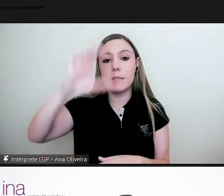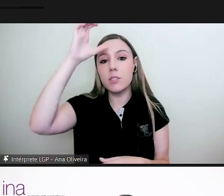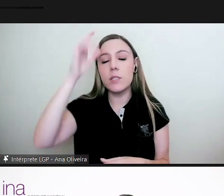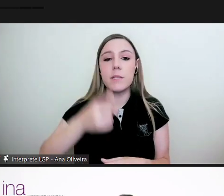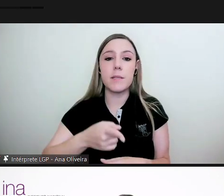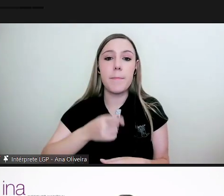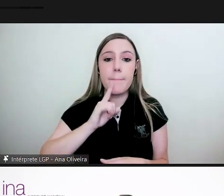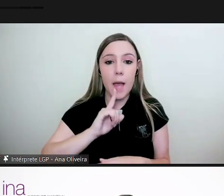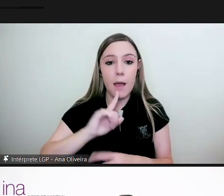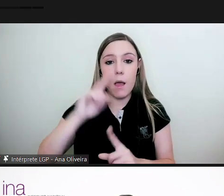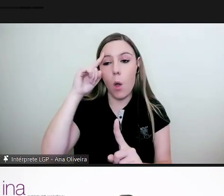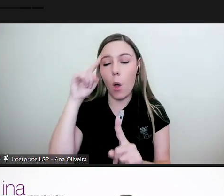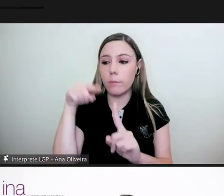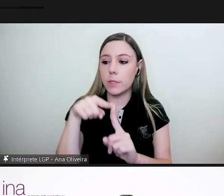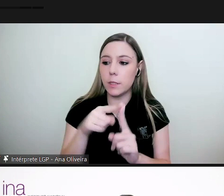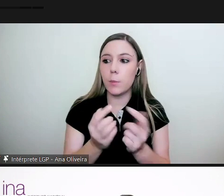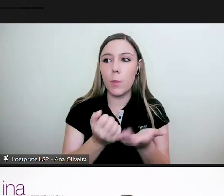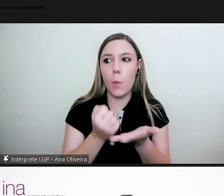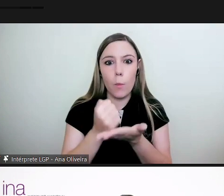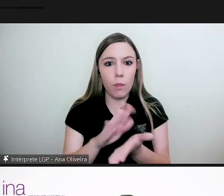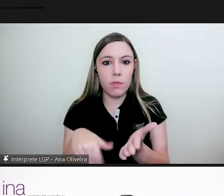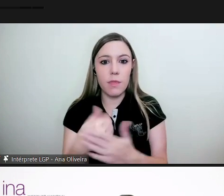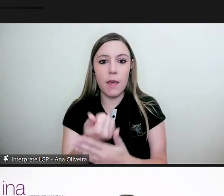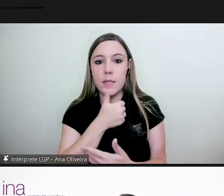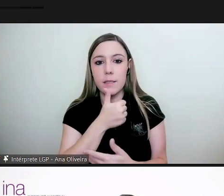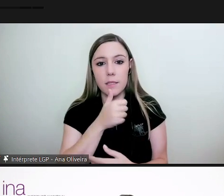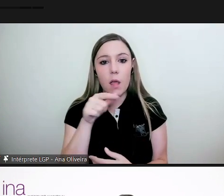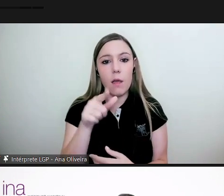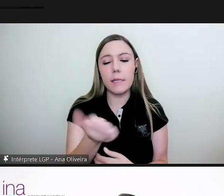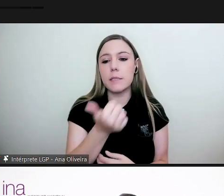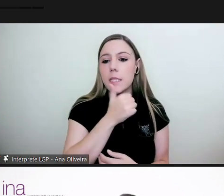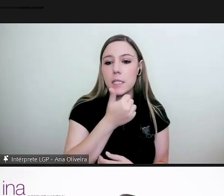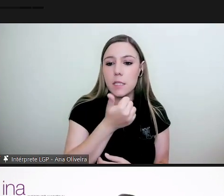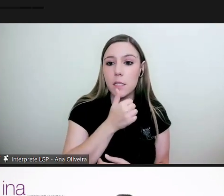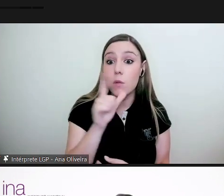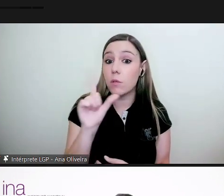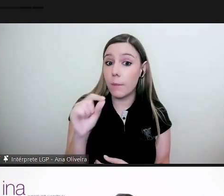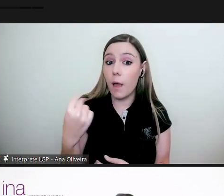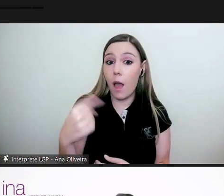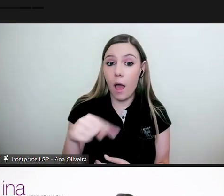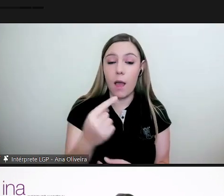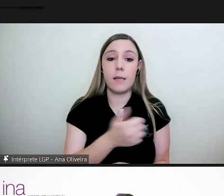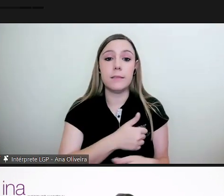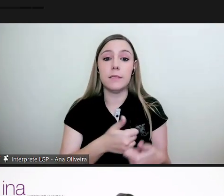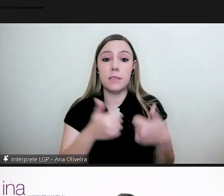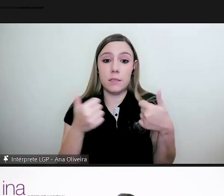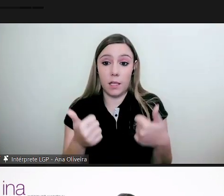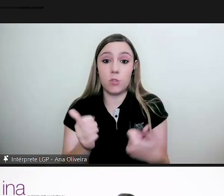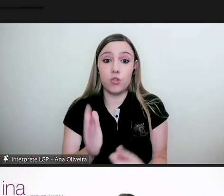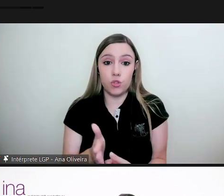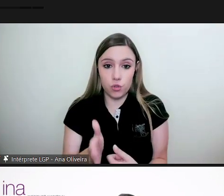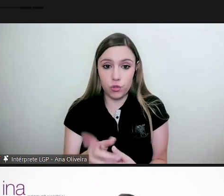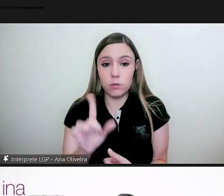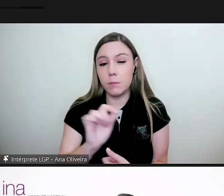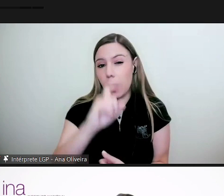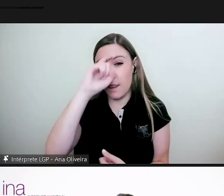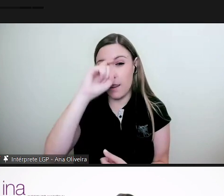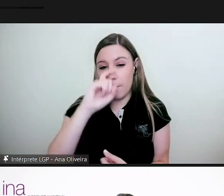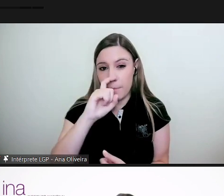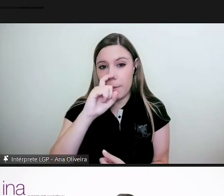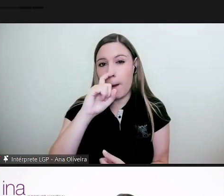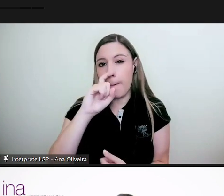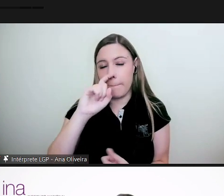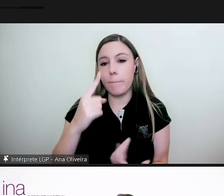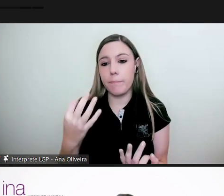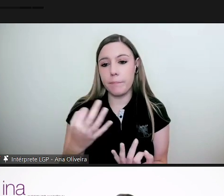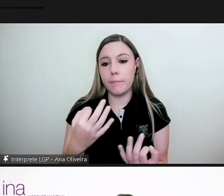para amparar a decisão. Portanto, a decisão predictiva está a ser já feita nas cidades. E aqui lembrar os deveres do ponto de vista,